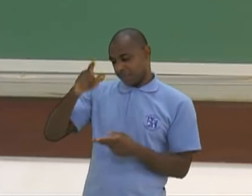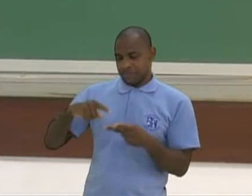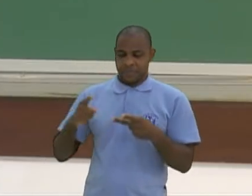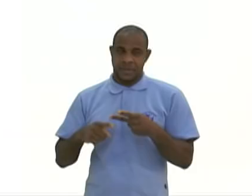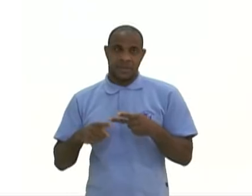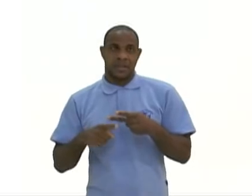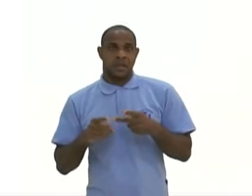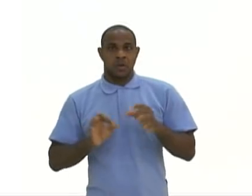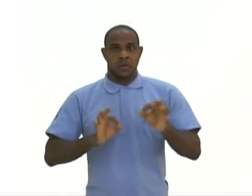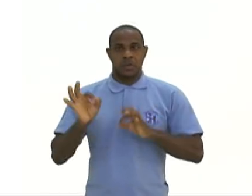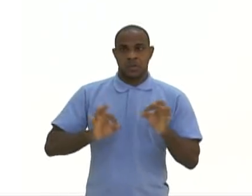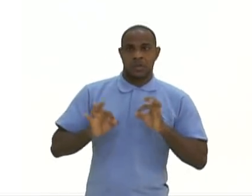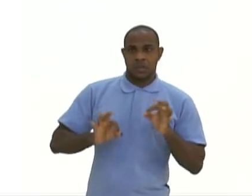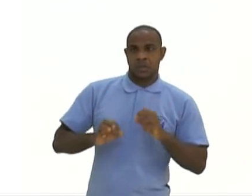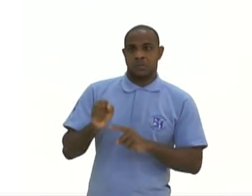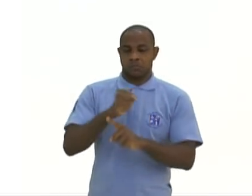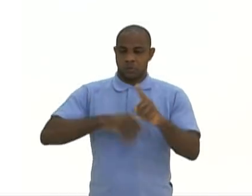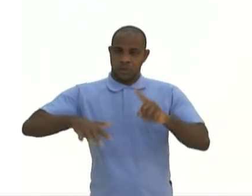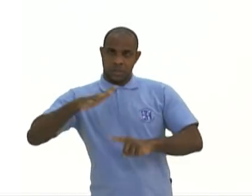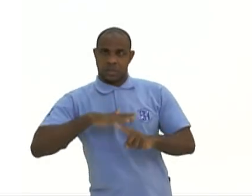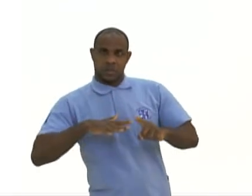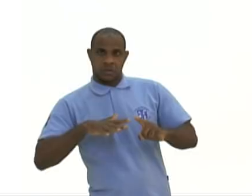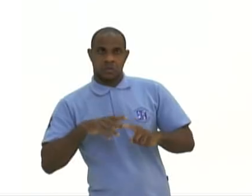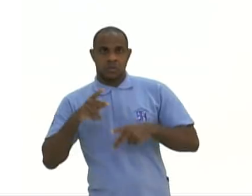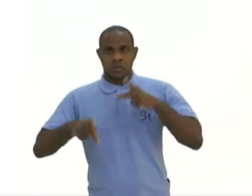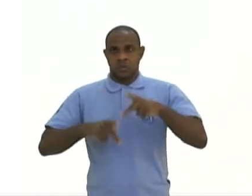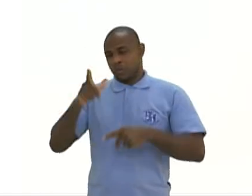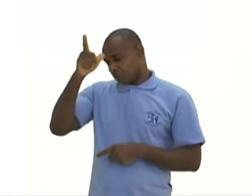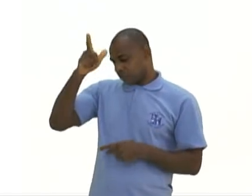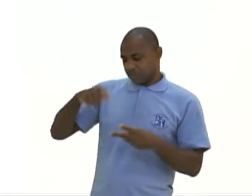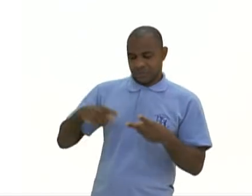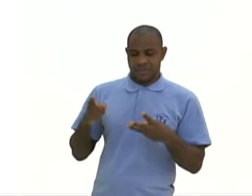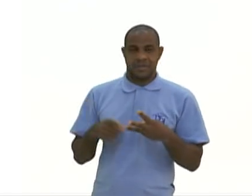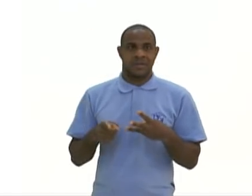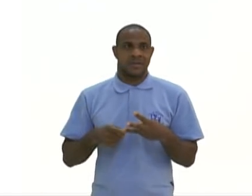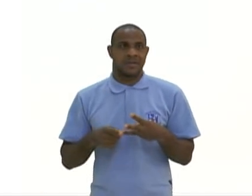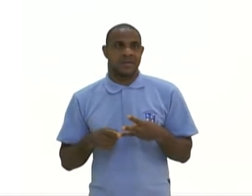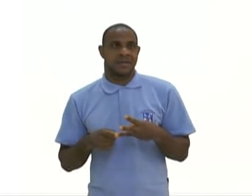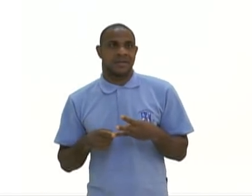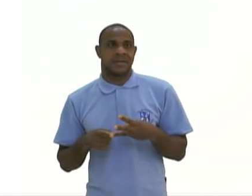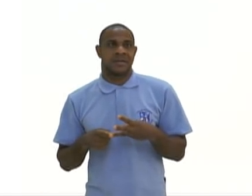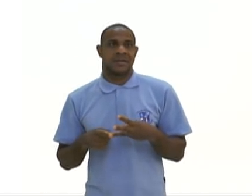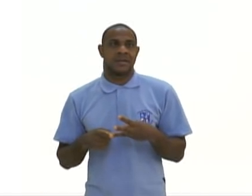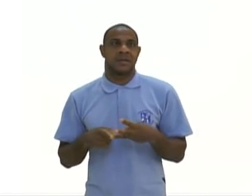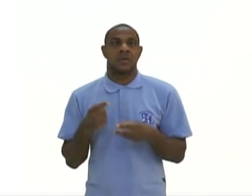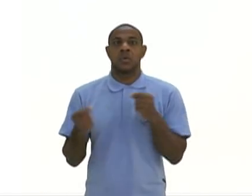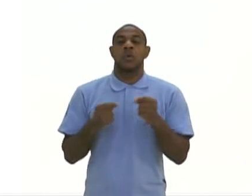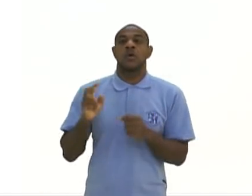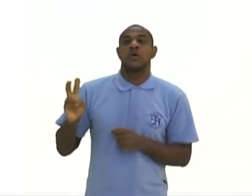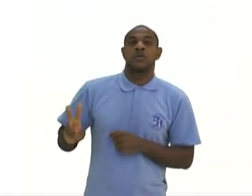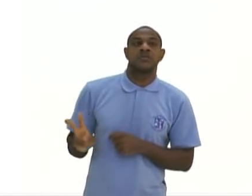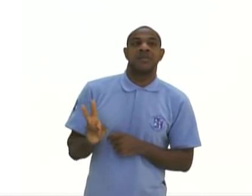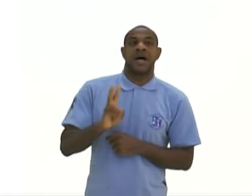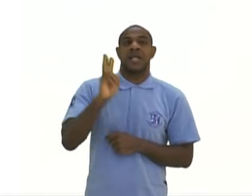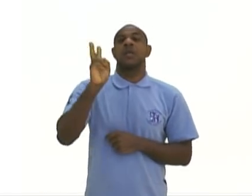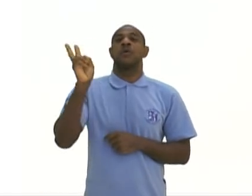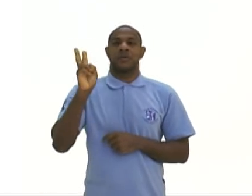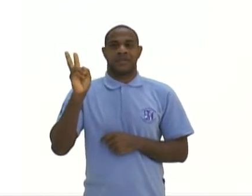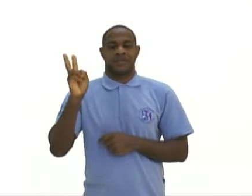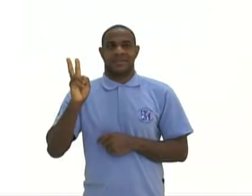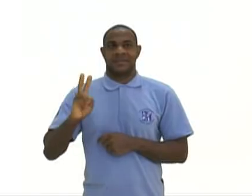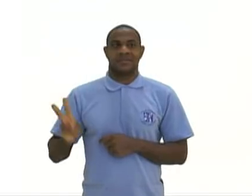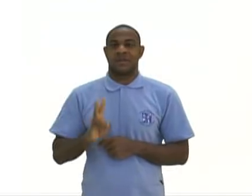identificar a organização social dos germanos e, por último, e não menos importante, como diriam, apontar os valores guerreiros presentes na